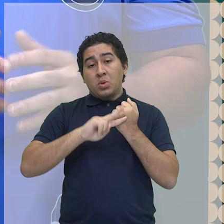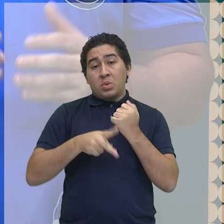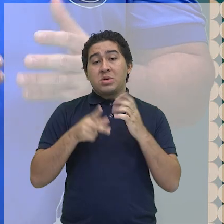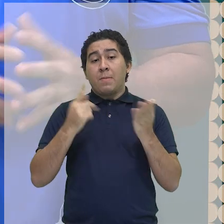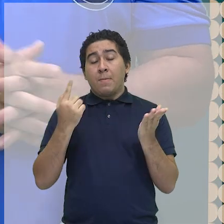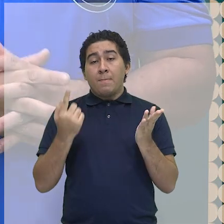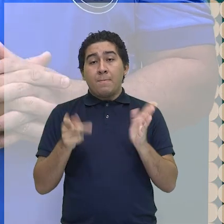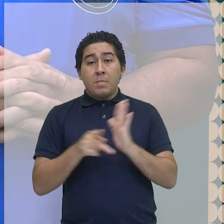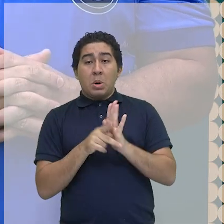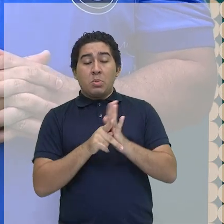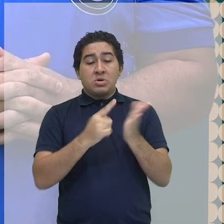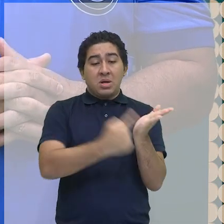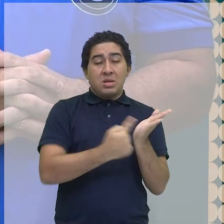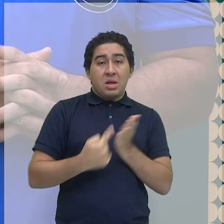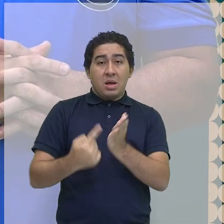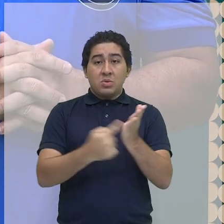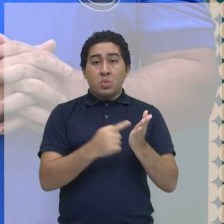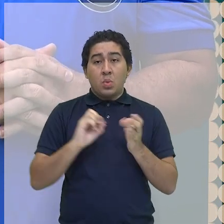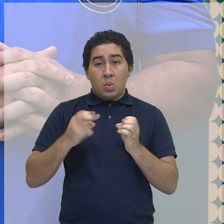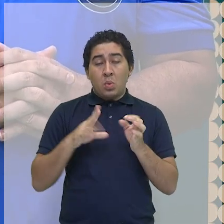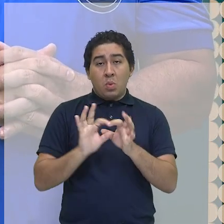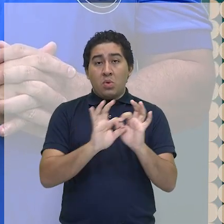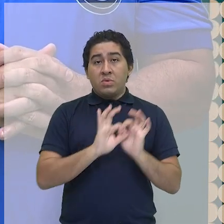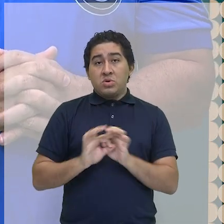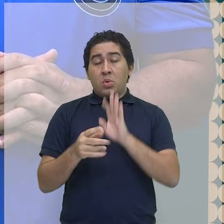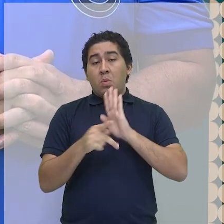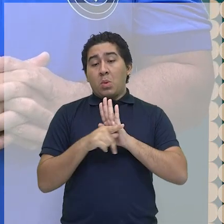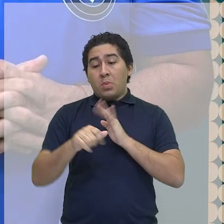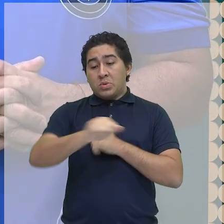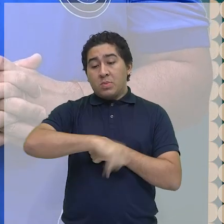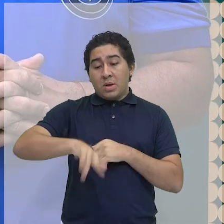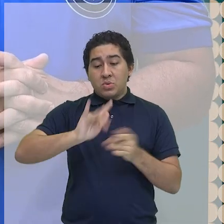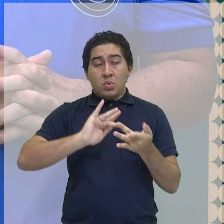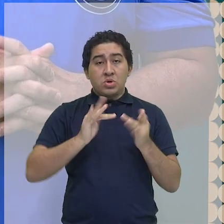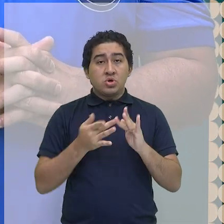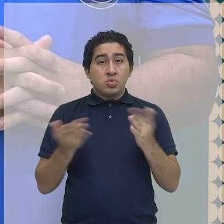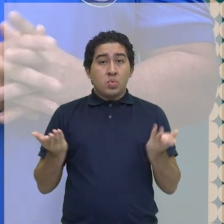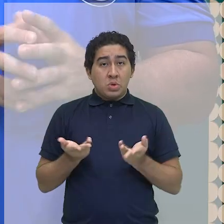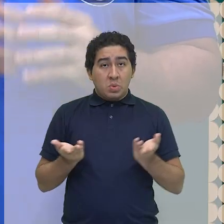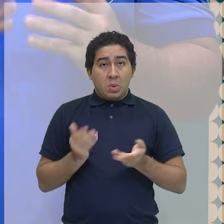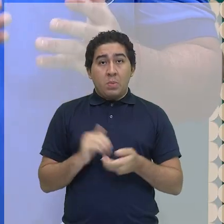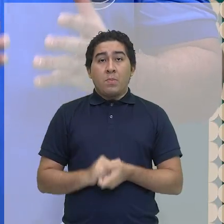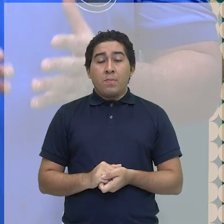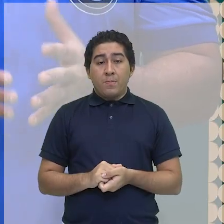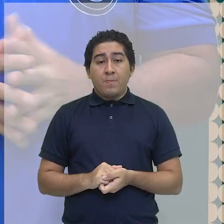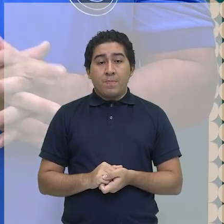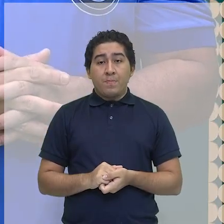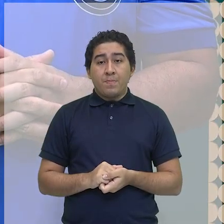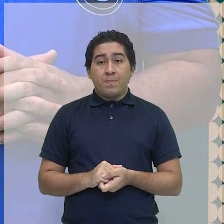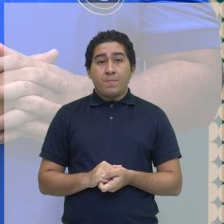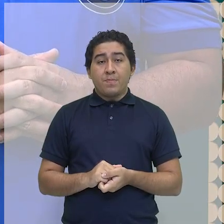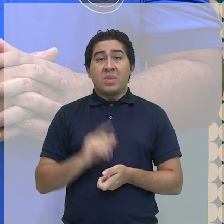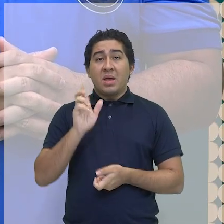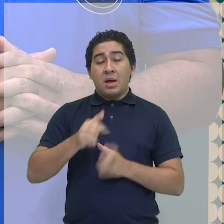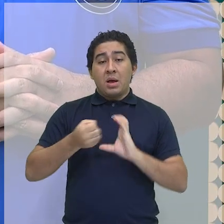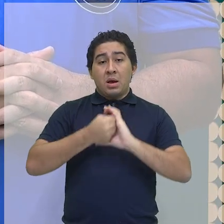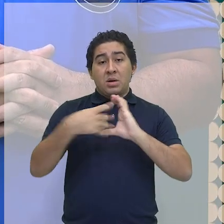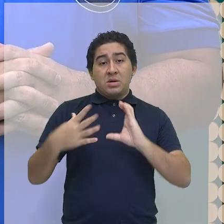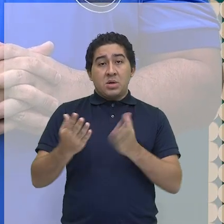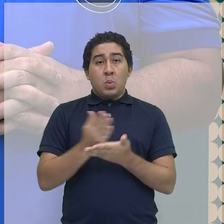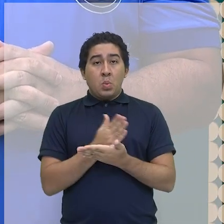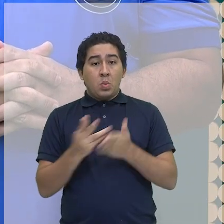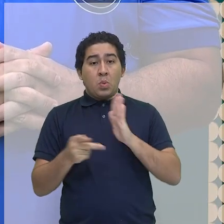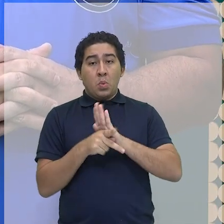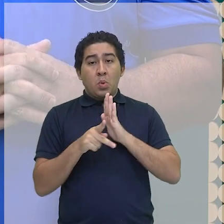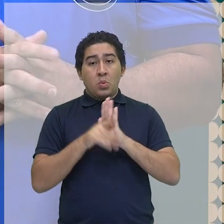tratado ou convenções no cenário atual. Então, essas são aí algumas características, né,